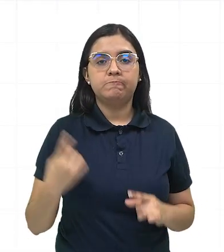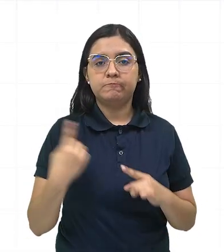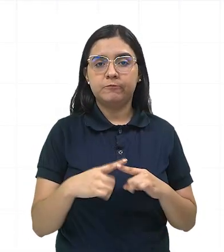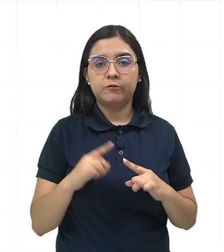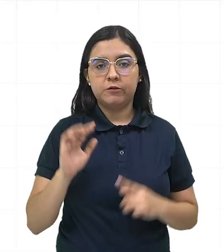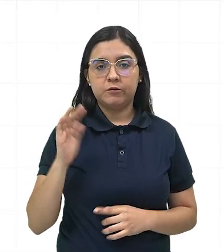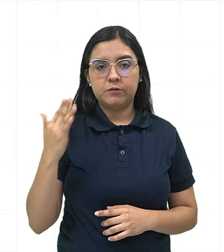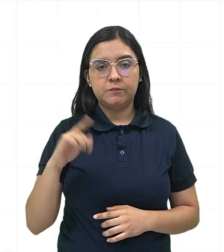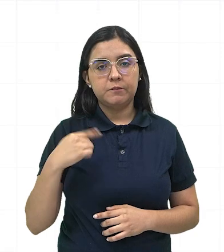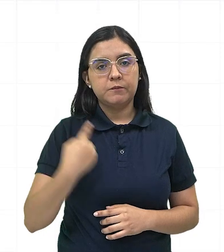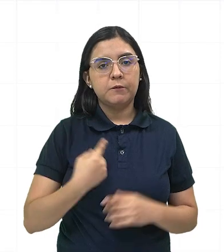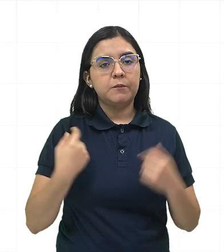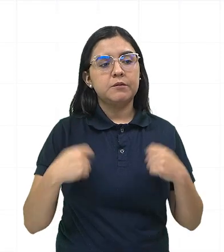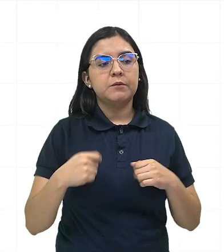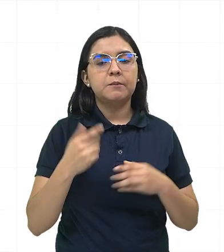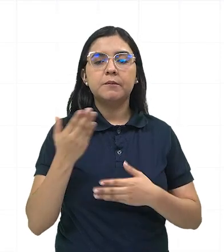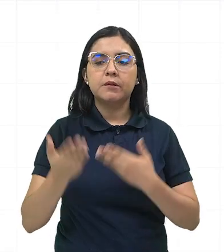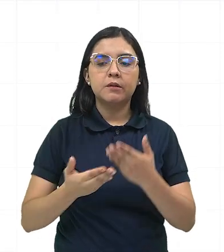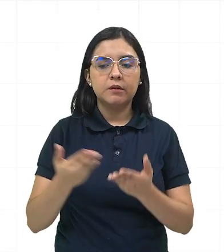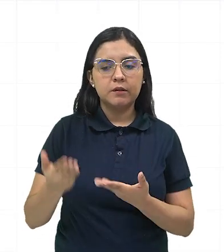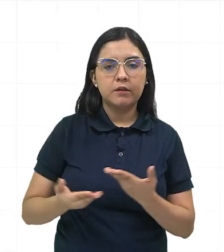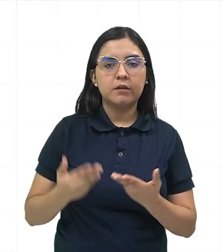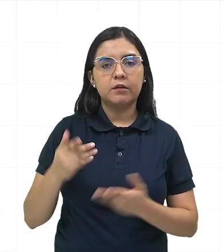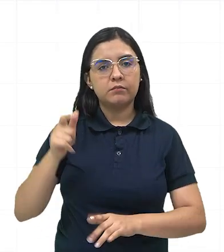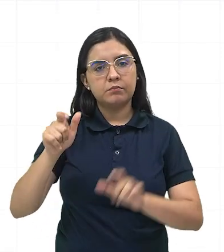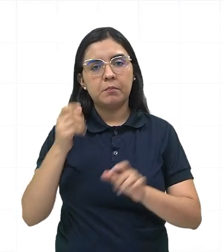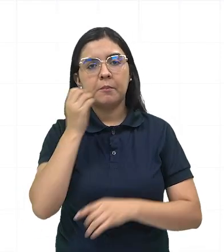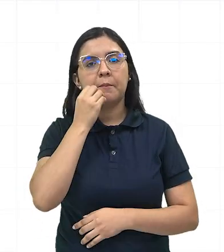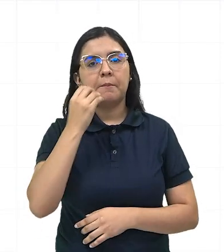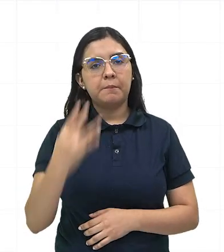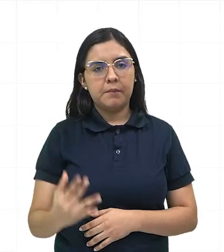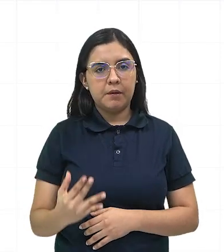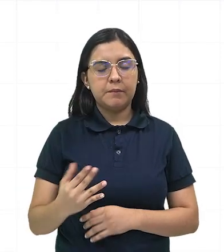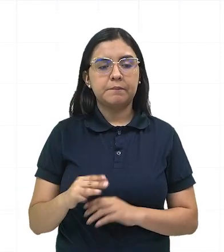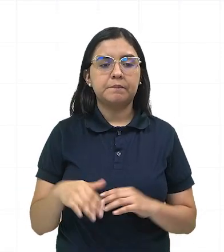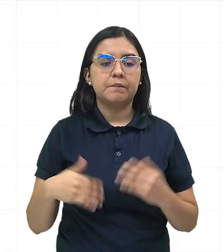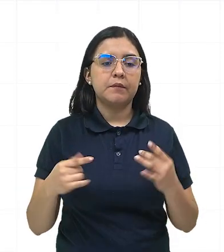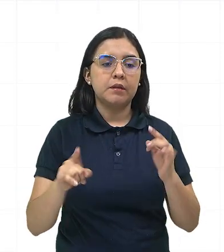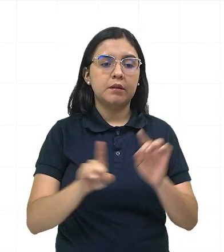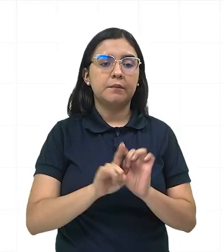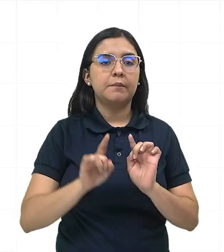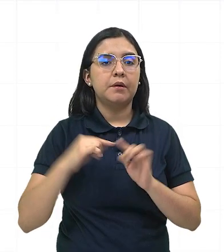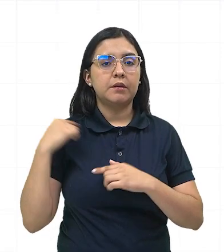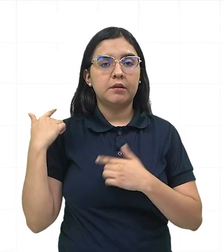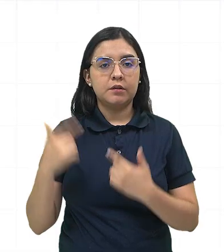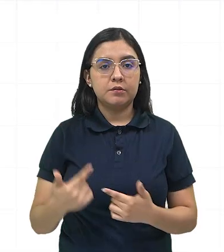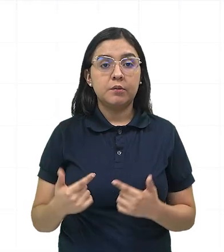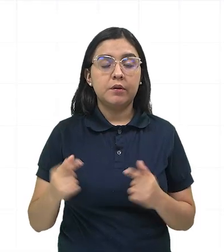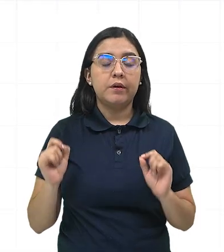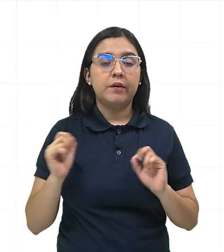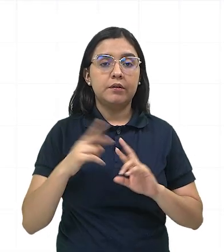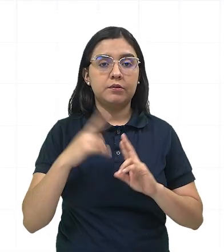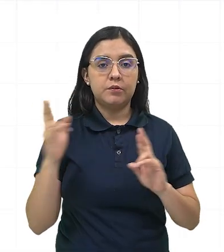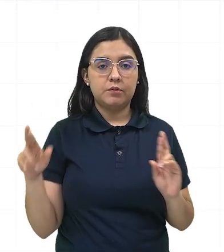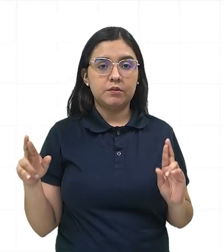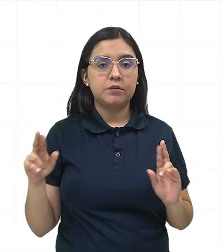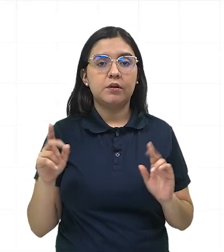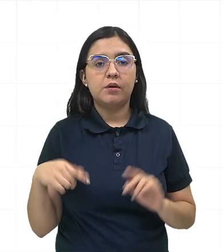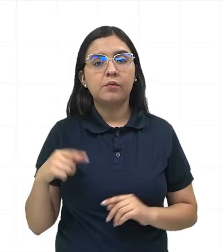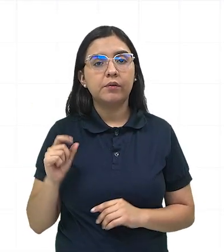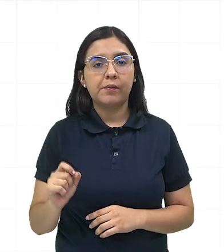Primeiro, nós devemos tratar os outros como a gente gostaria de ser tratado. Segundo, que as tradições religiosas são